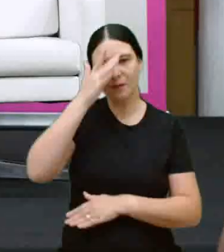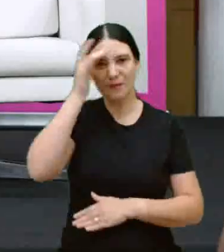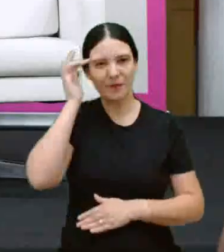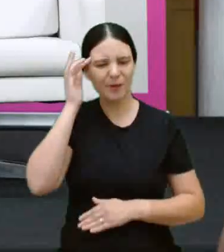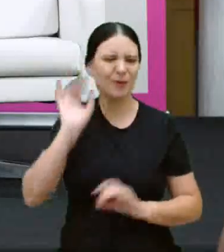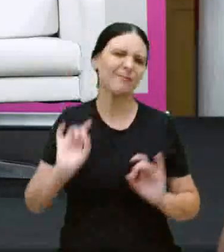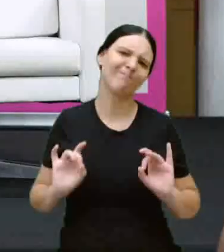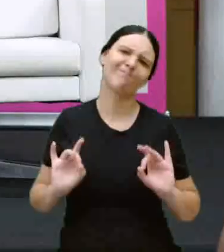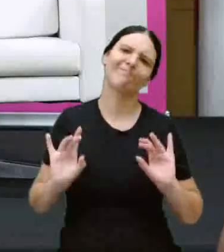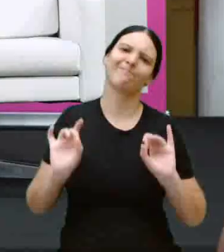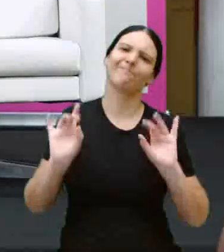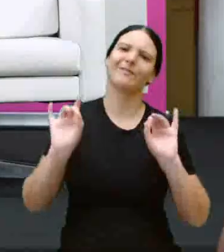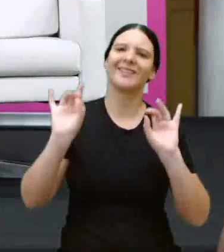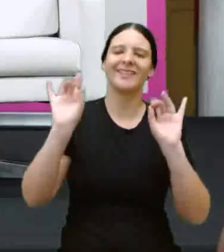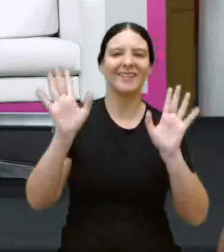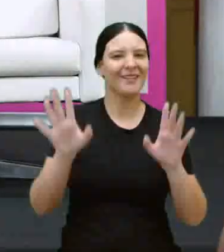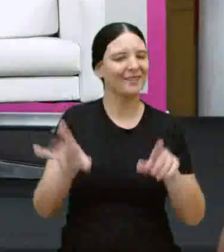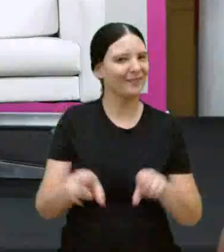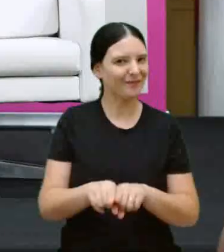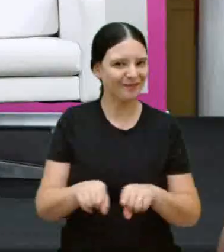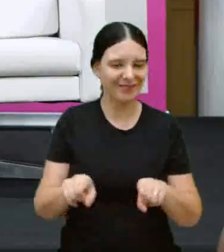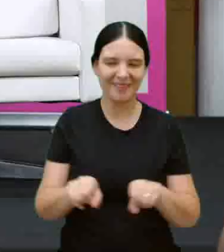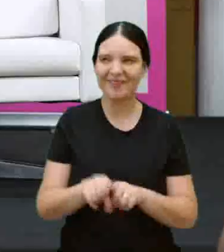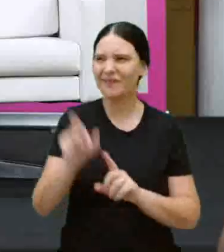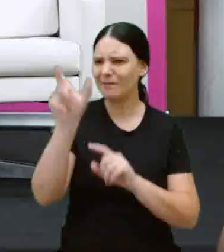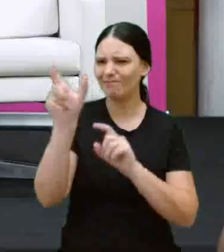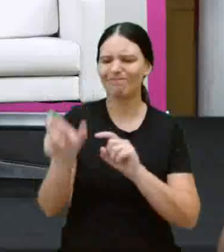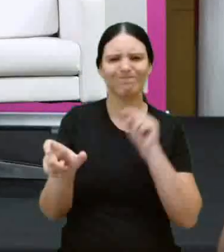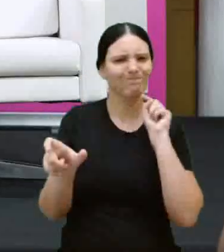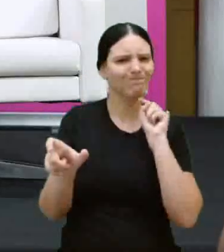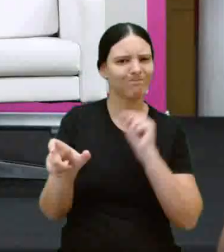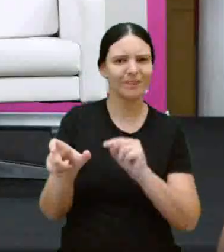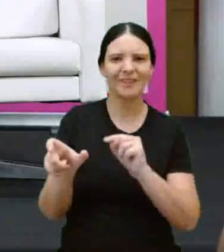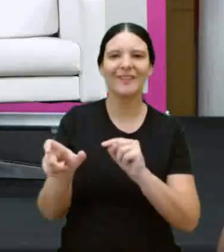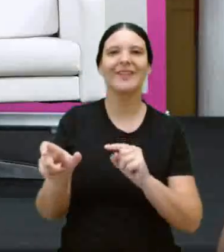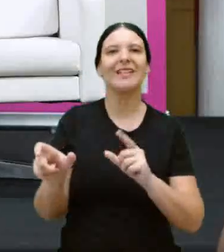especial, uma pessoa que compõe, né, esse